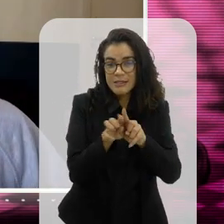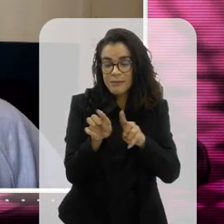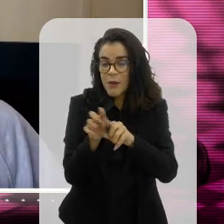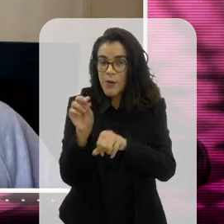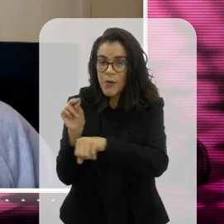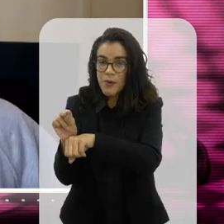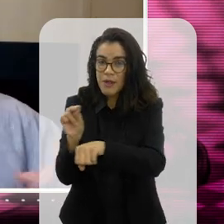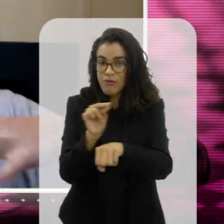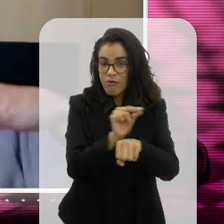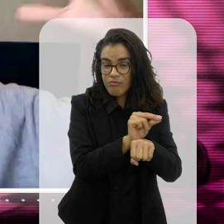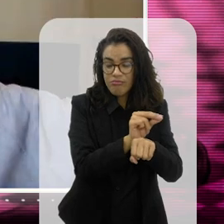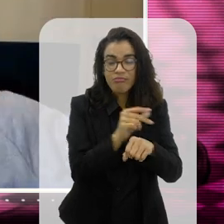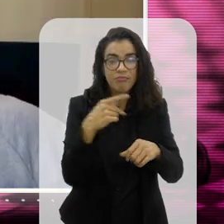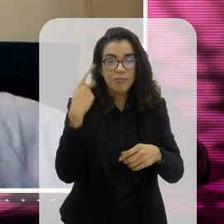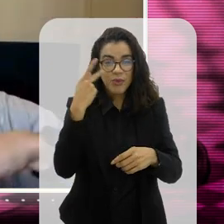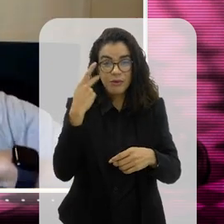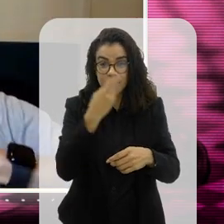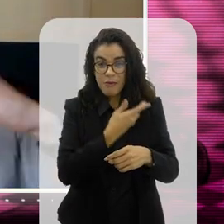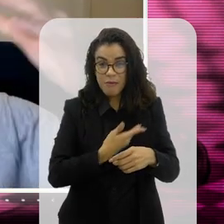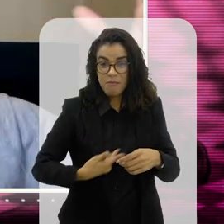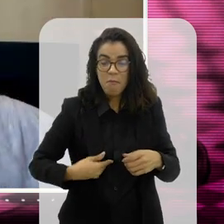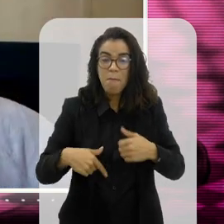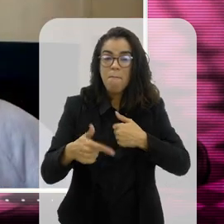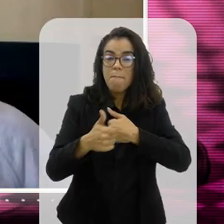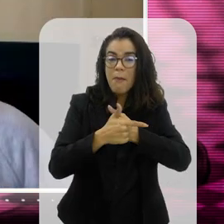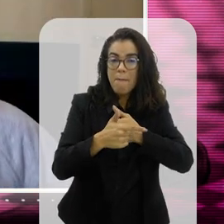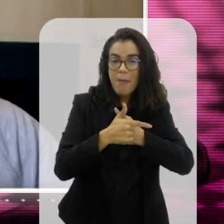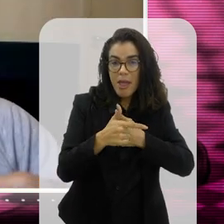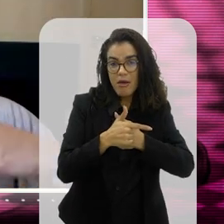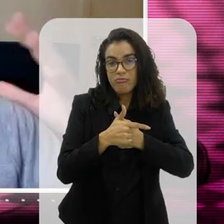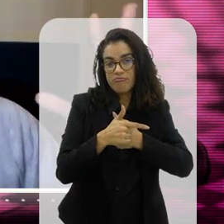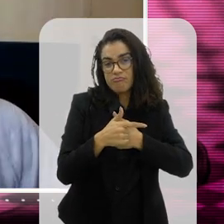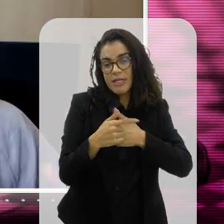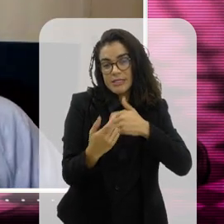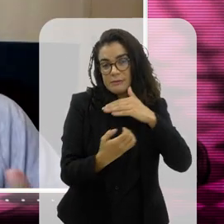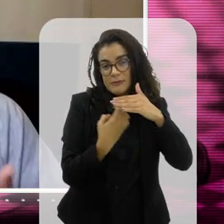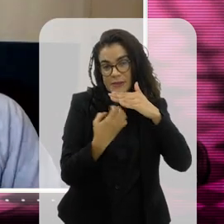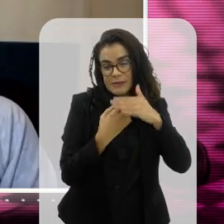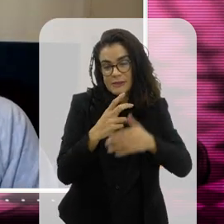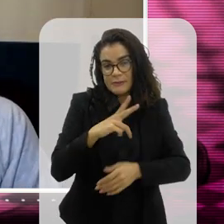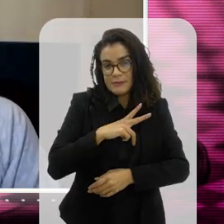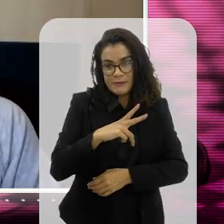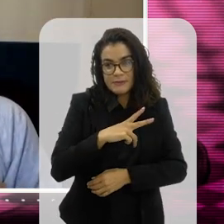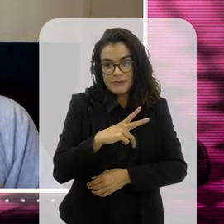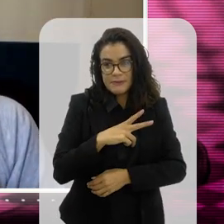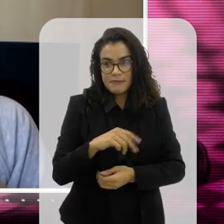casais e cuidadores, mas pensando em política pública, pensando no papel do setor privado,